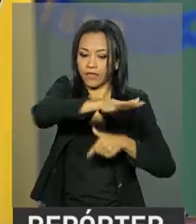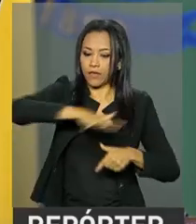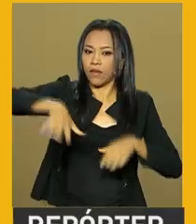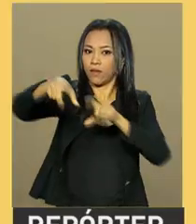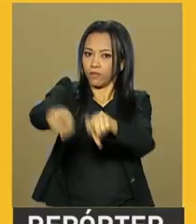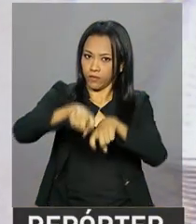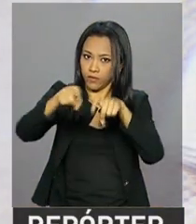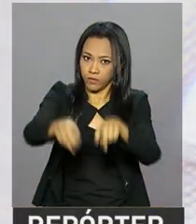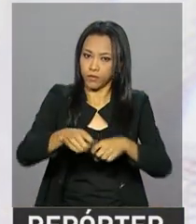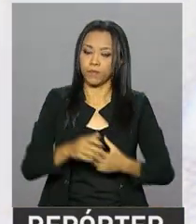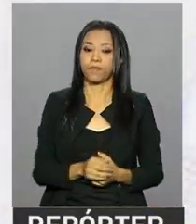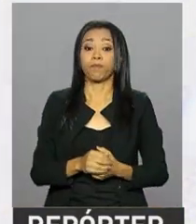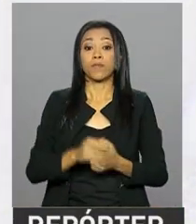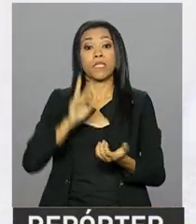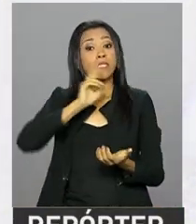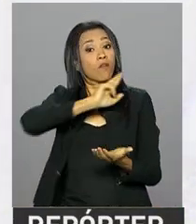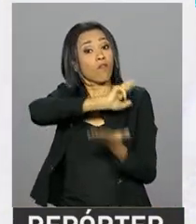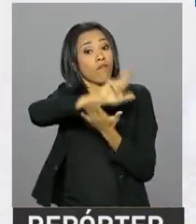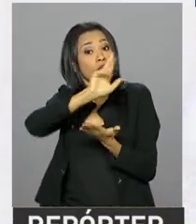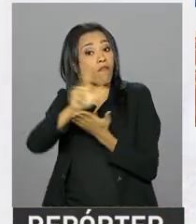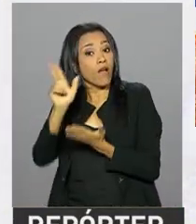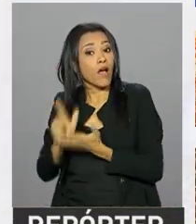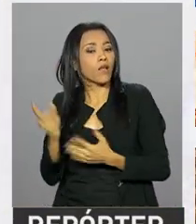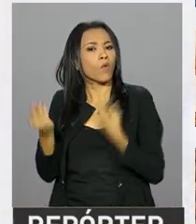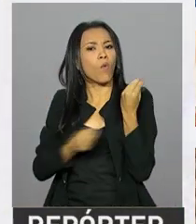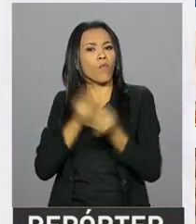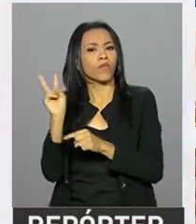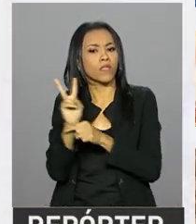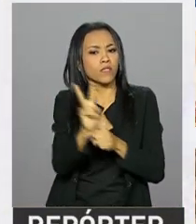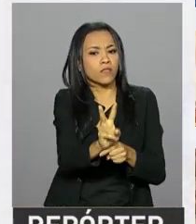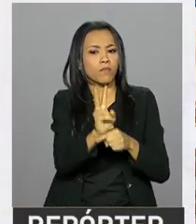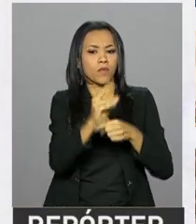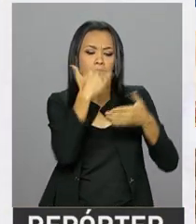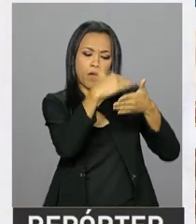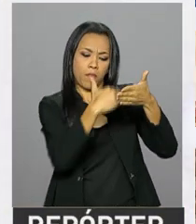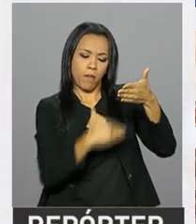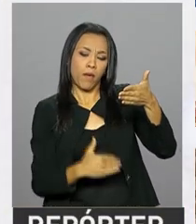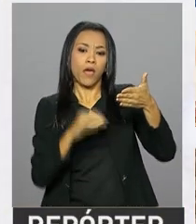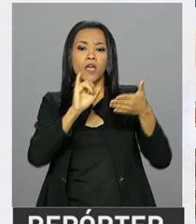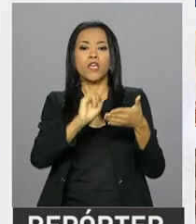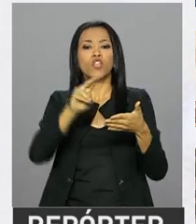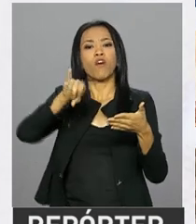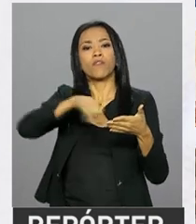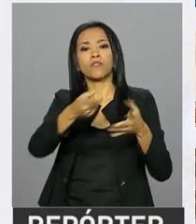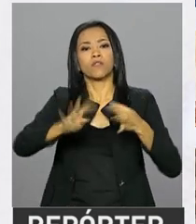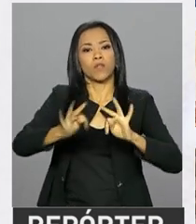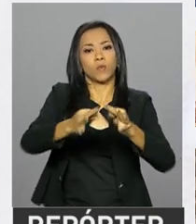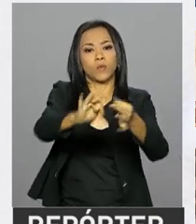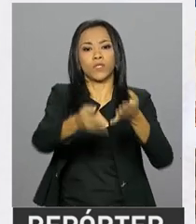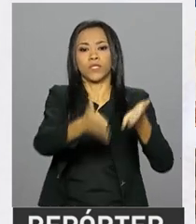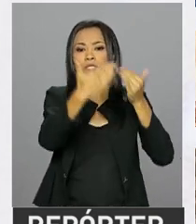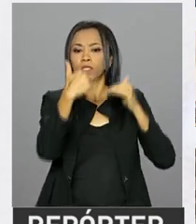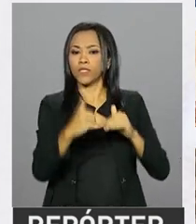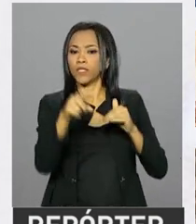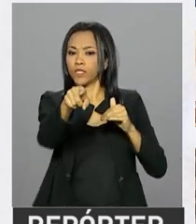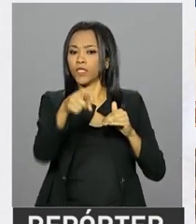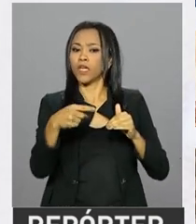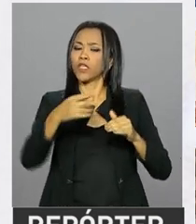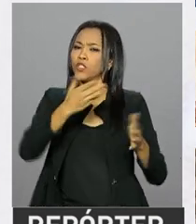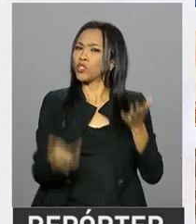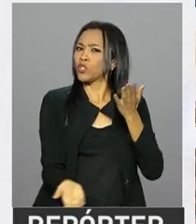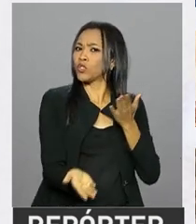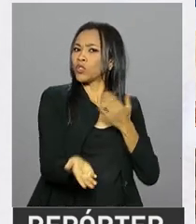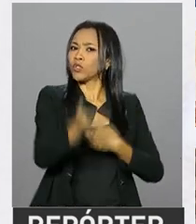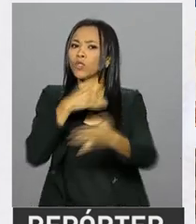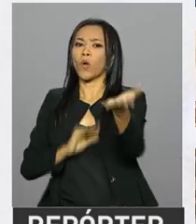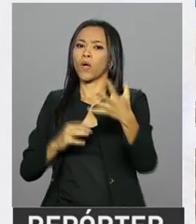campo. São várias linhas de financiamento que incluem também inovação e tecnologia, modernização da frota